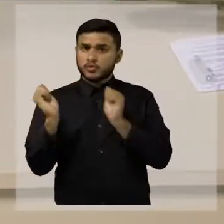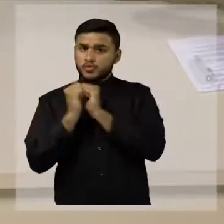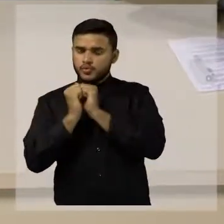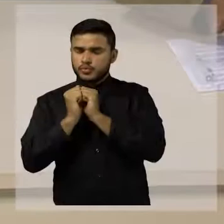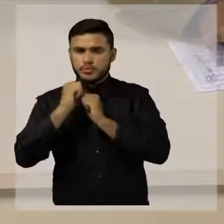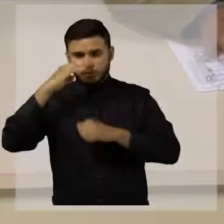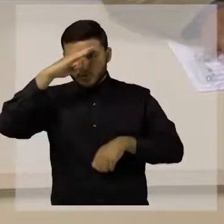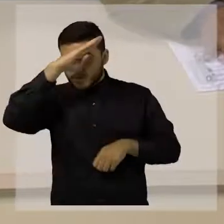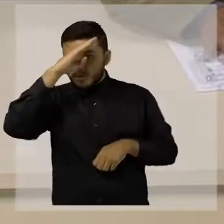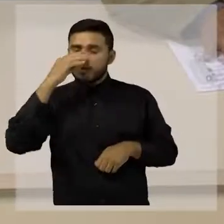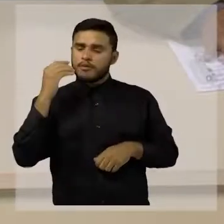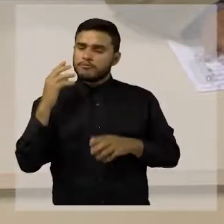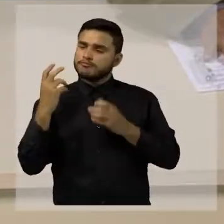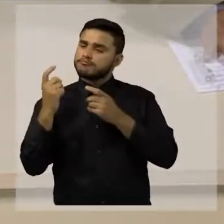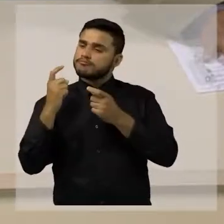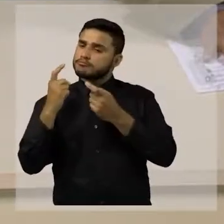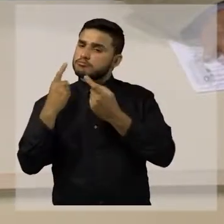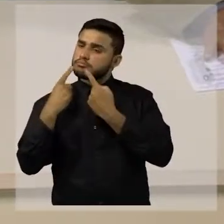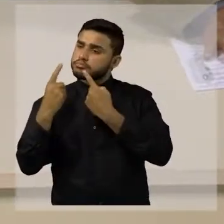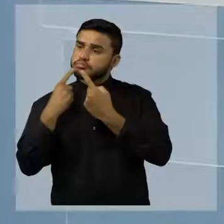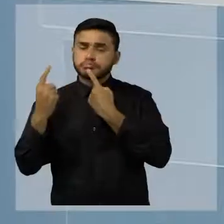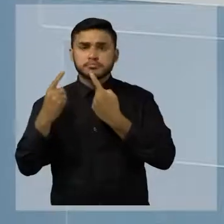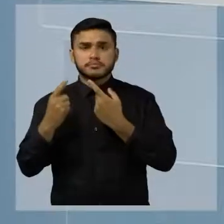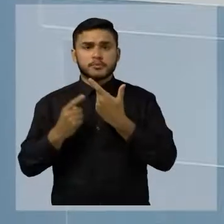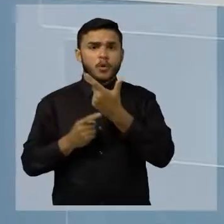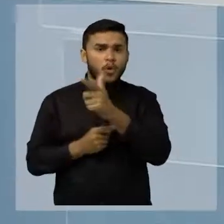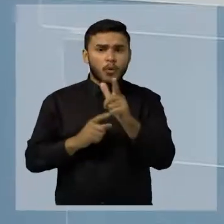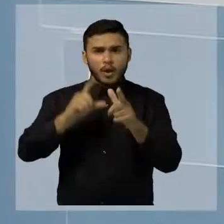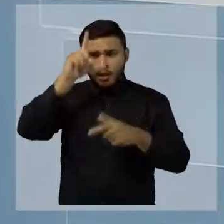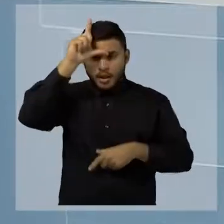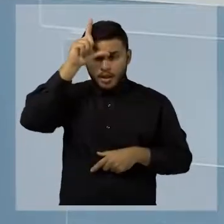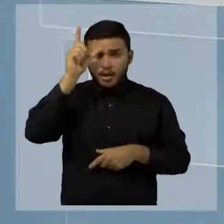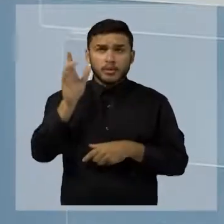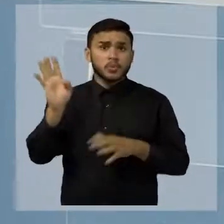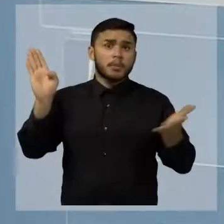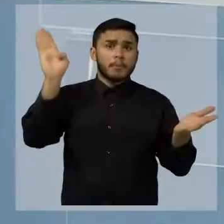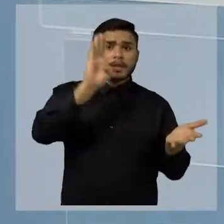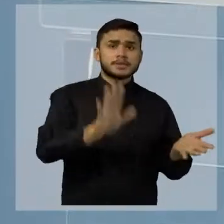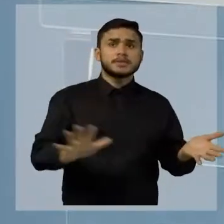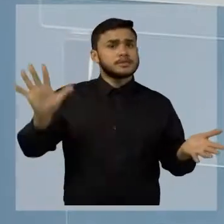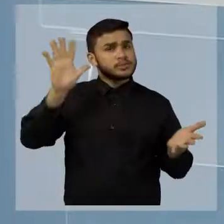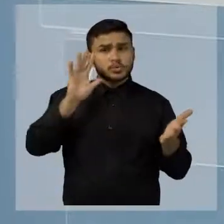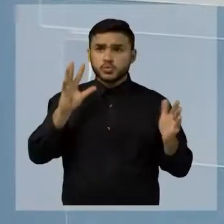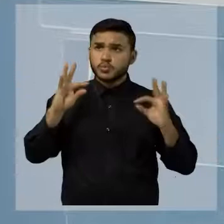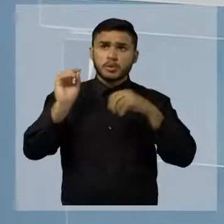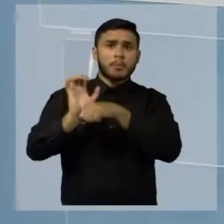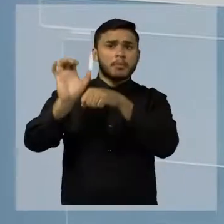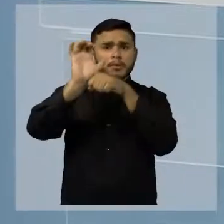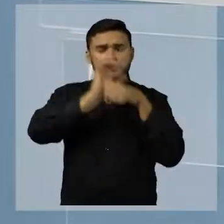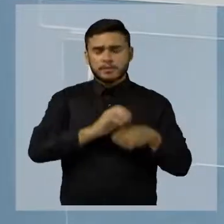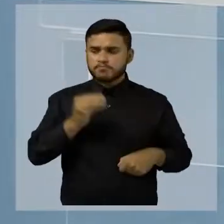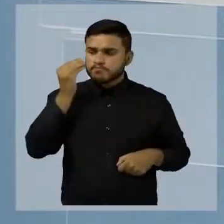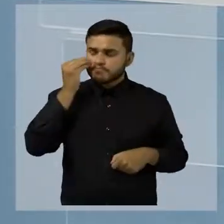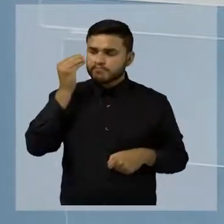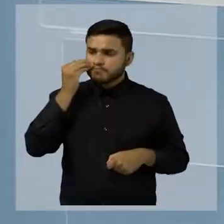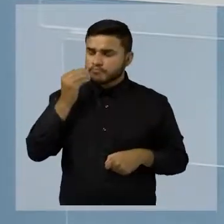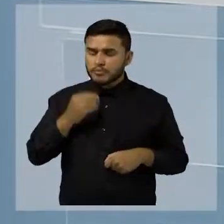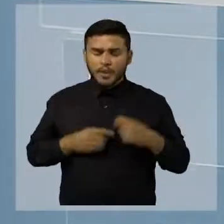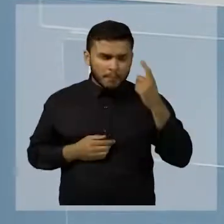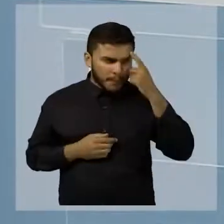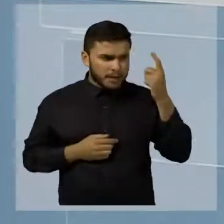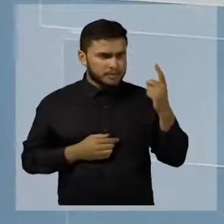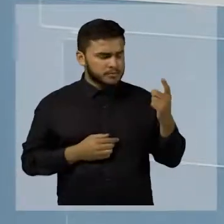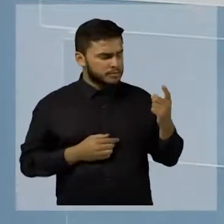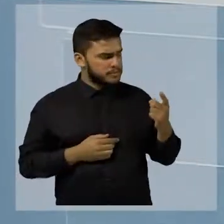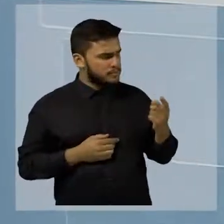lideranças importantes de partidos no Brasil. Não houve, então, não foi inaugurada essa... Faz